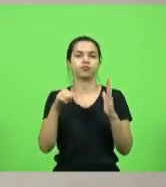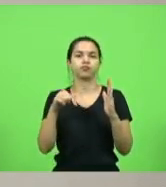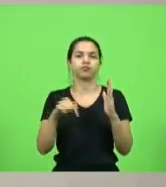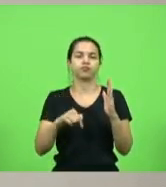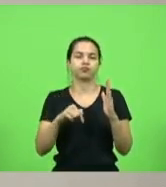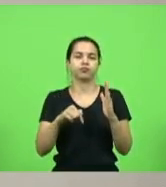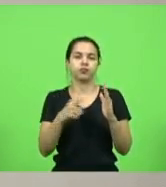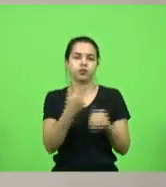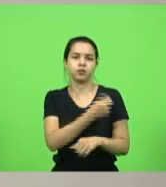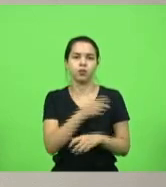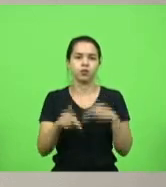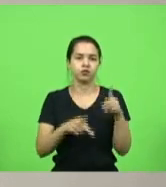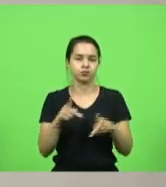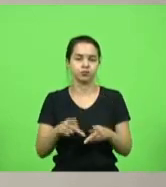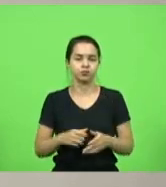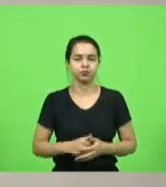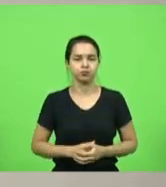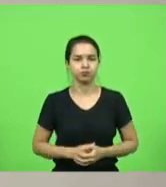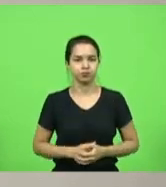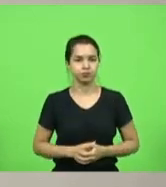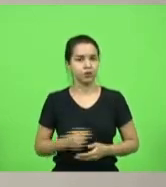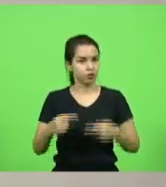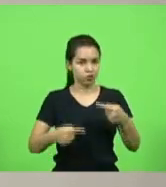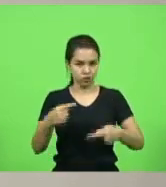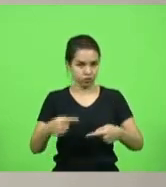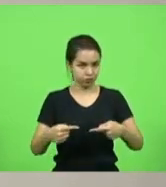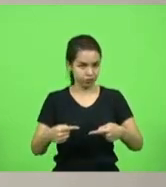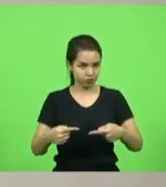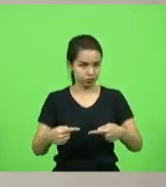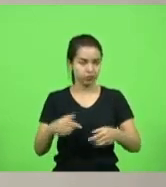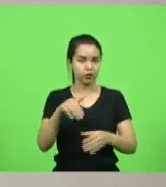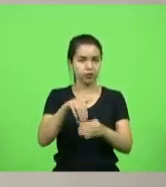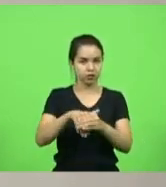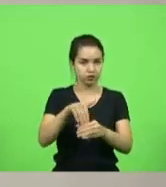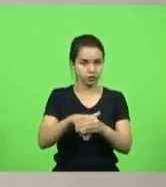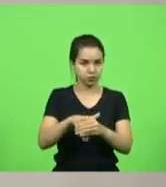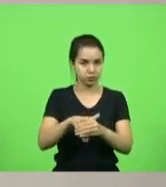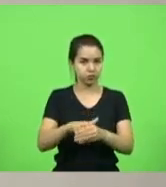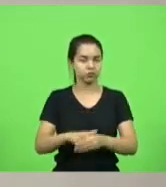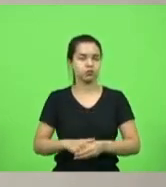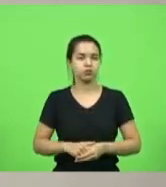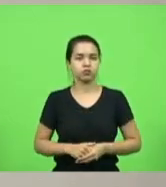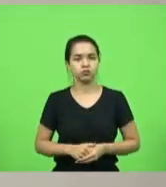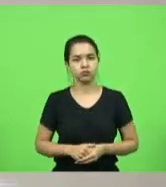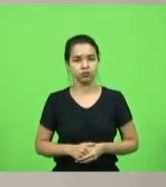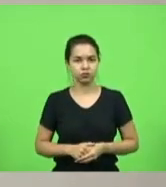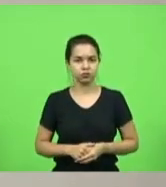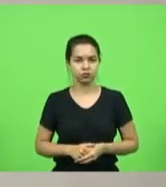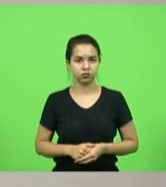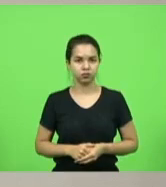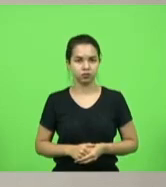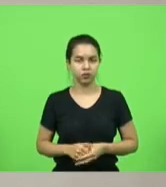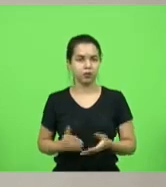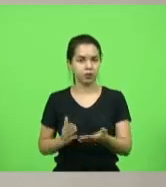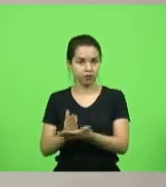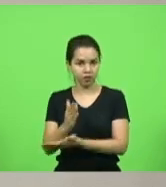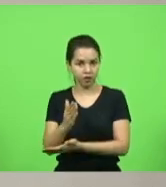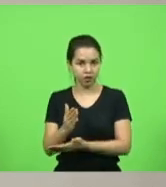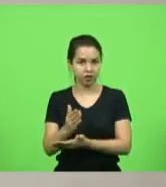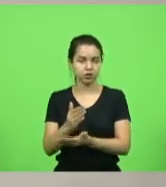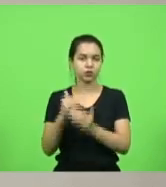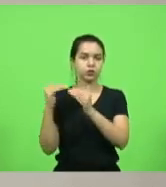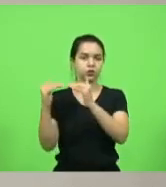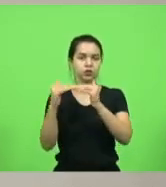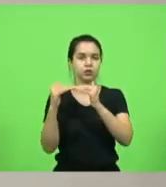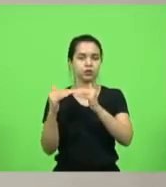discussão? Não havendo quem queira discutir, é em votação. Deputados que aprovam, permaneçam como se encontram. Aprovado por